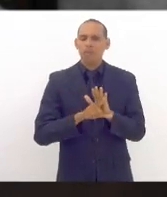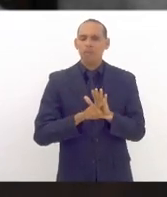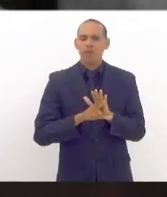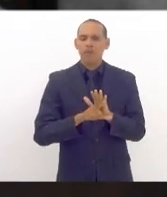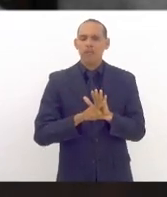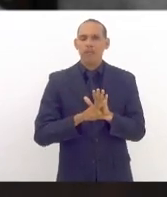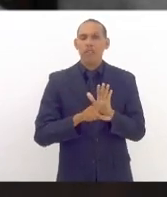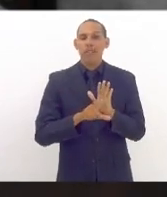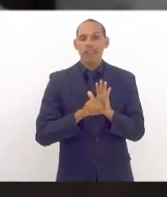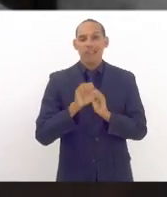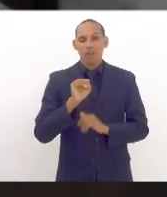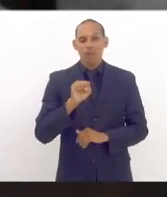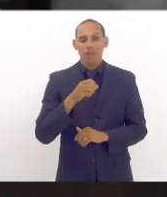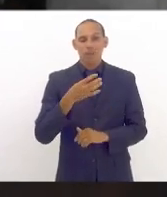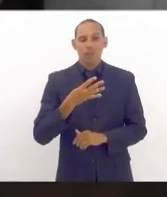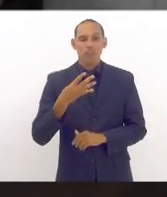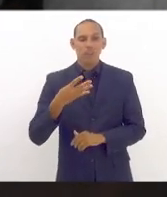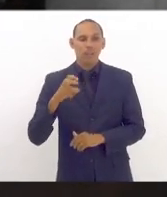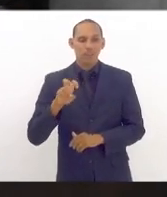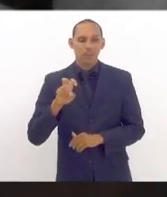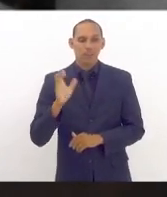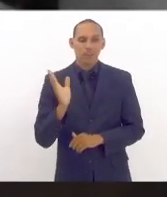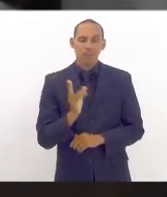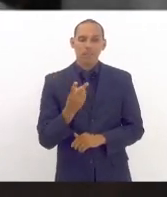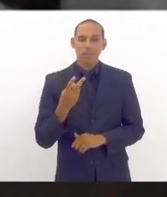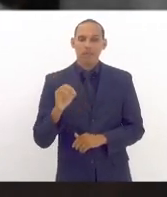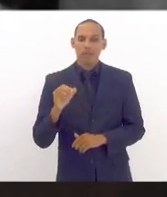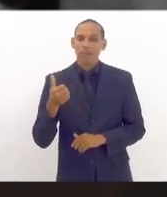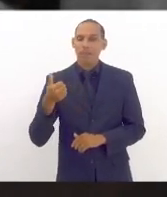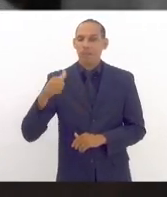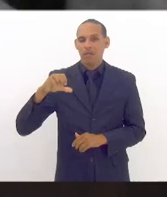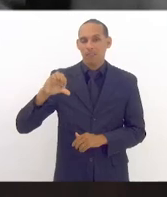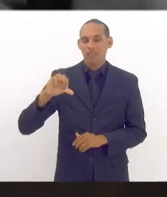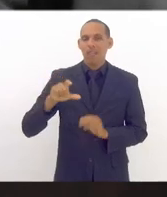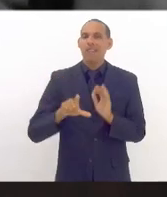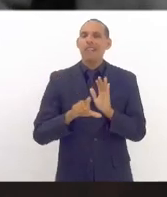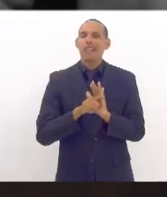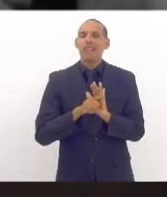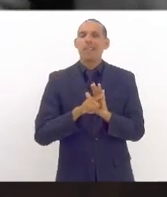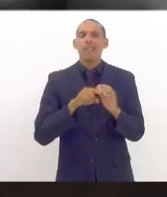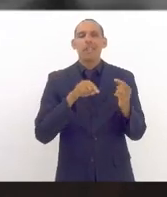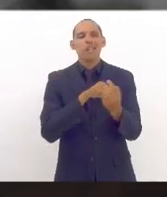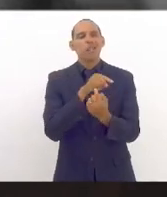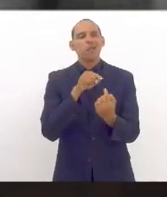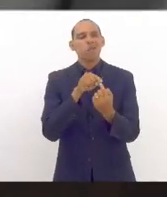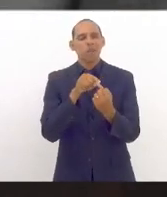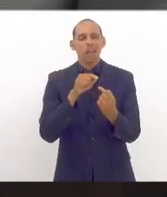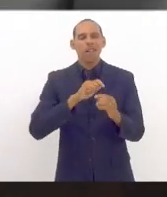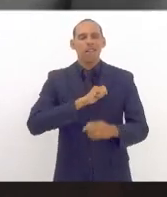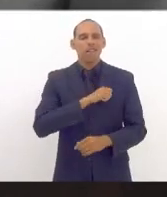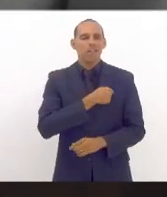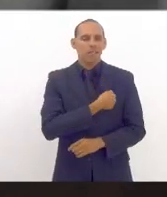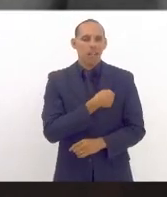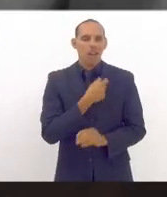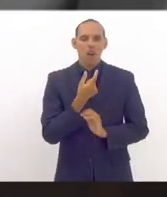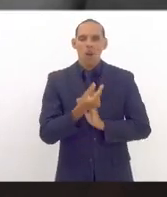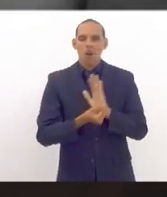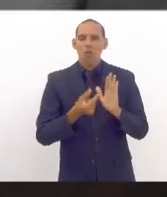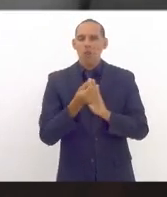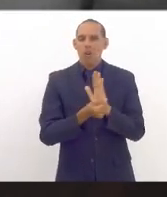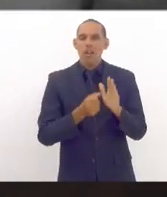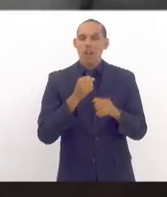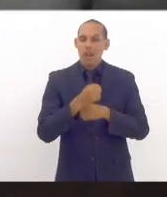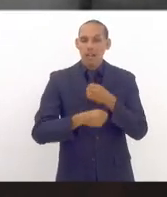lei 8445 de 19 que é a lei das metas fiscais orçamentárias para